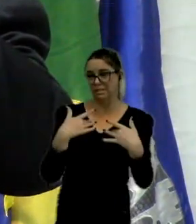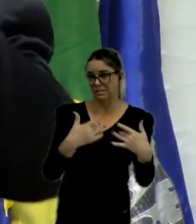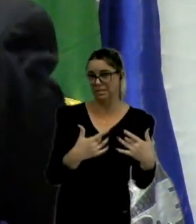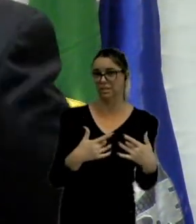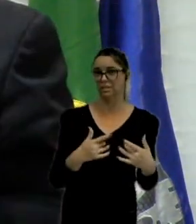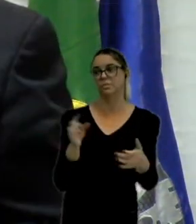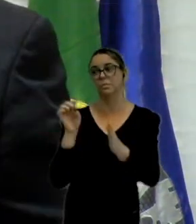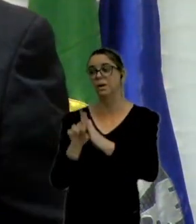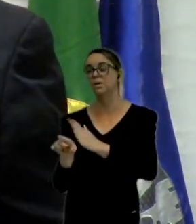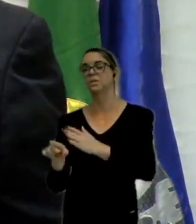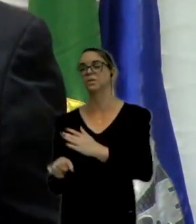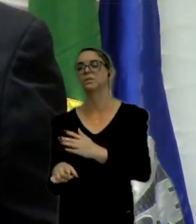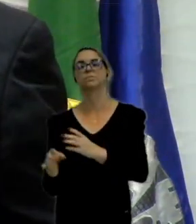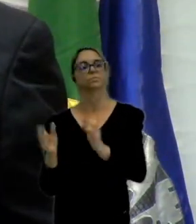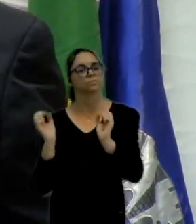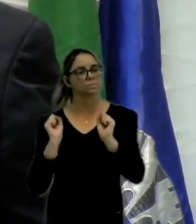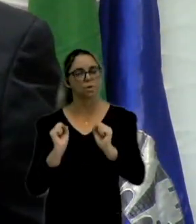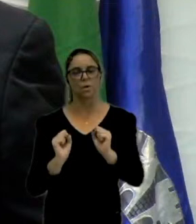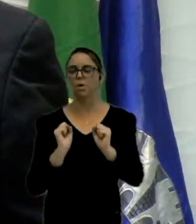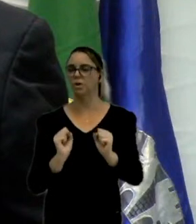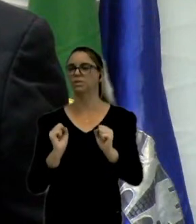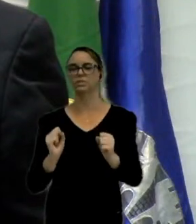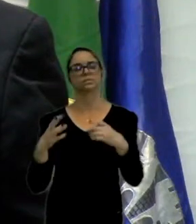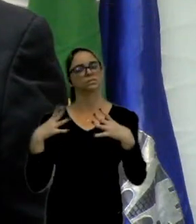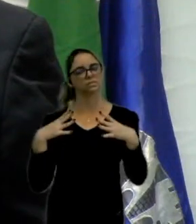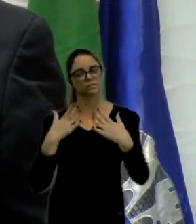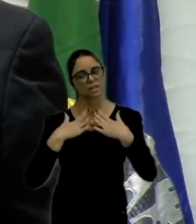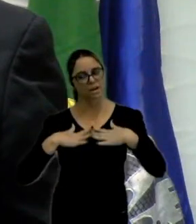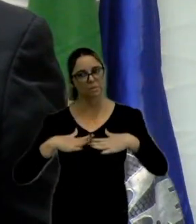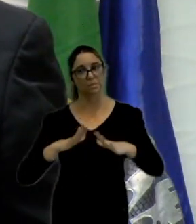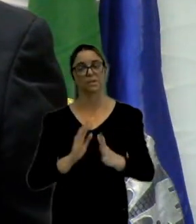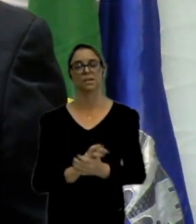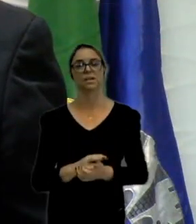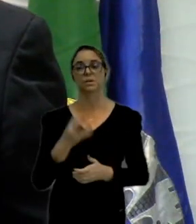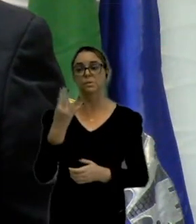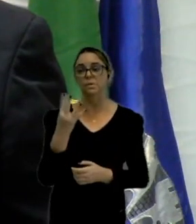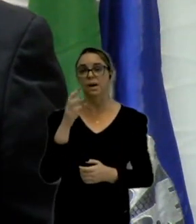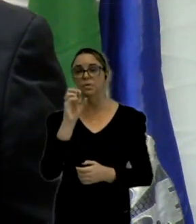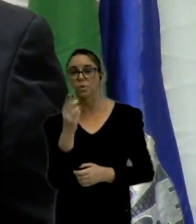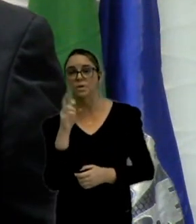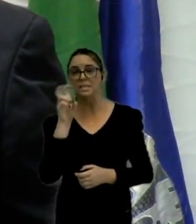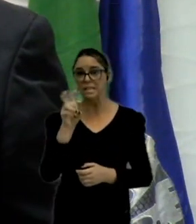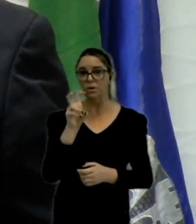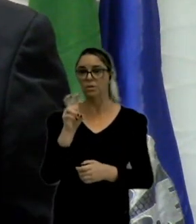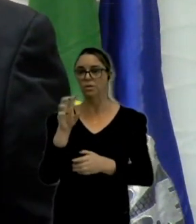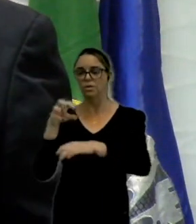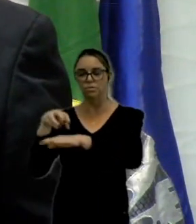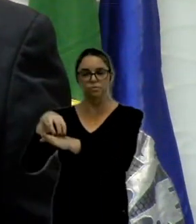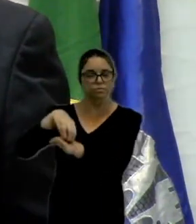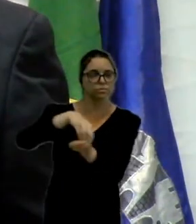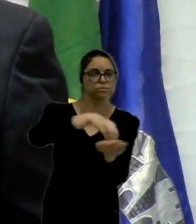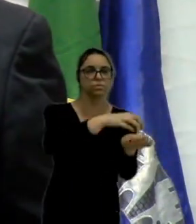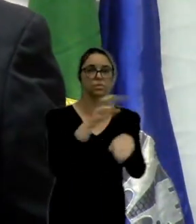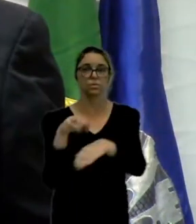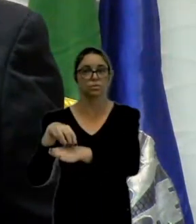vocês perguntam a ele. Digo, pode ficar tranquilo. Aí são uns dias que nós damos 4, 5, 6 viagens aqui. E